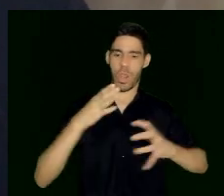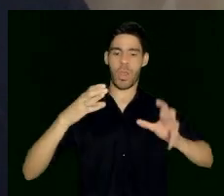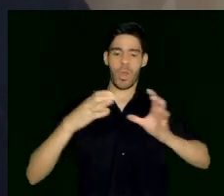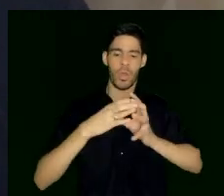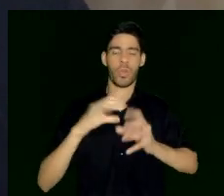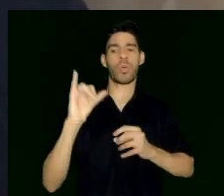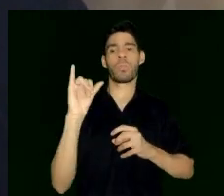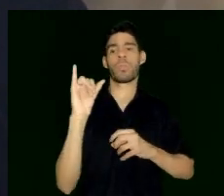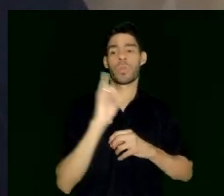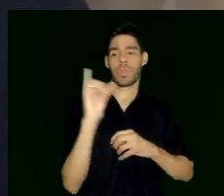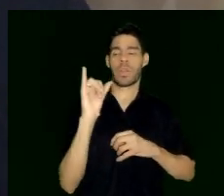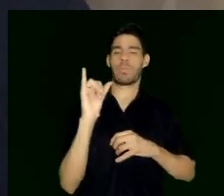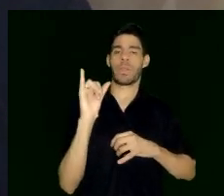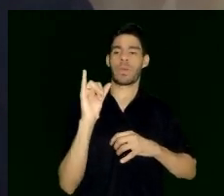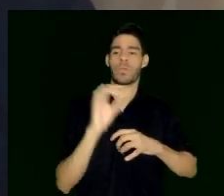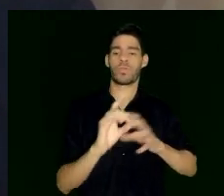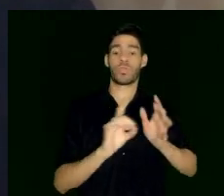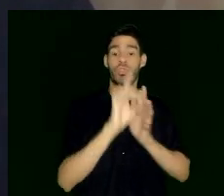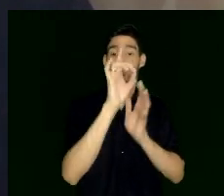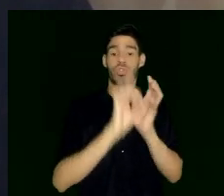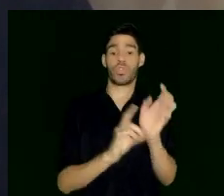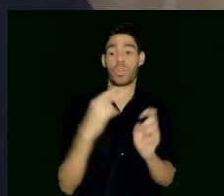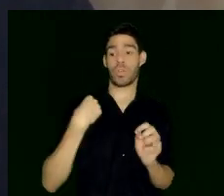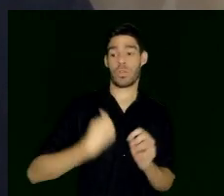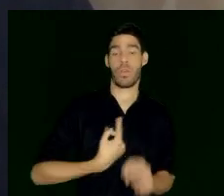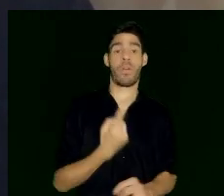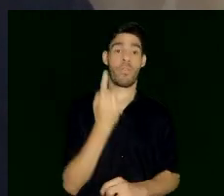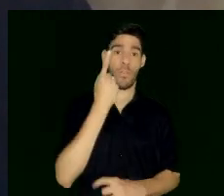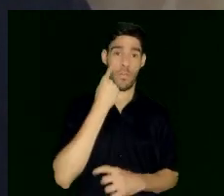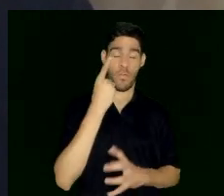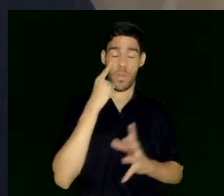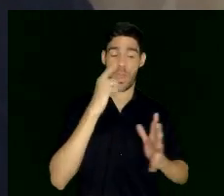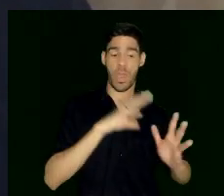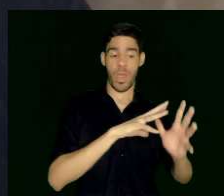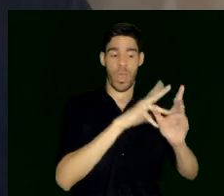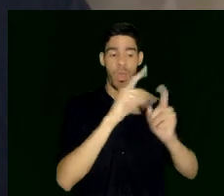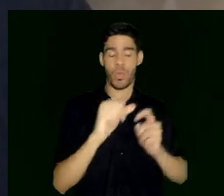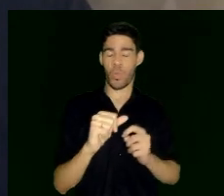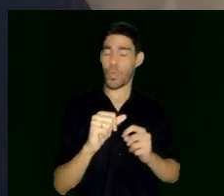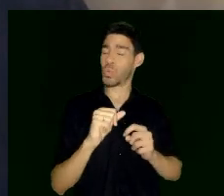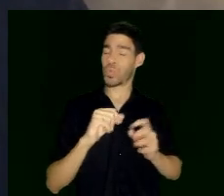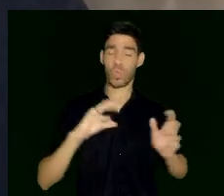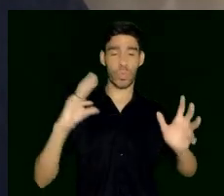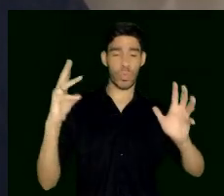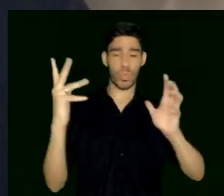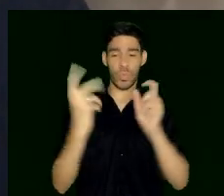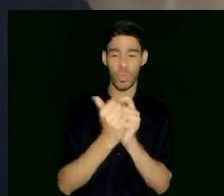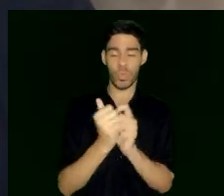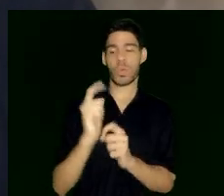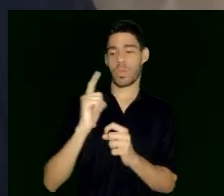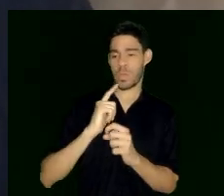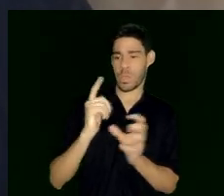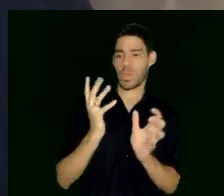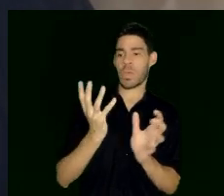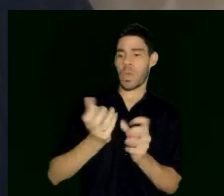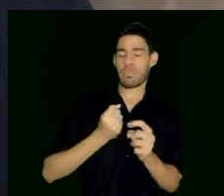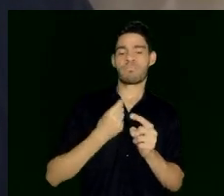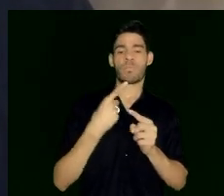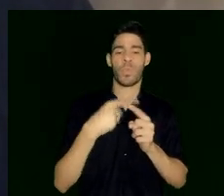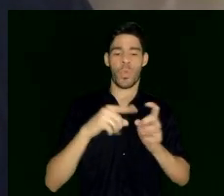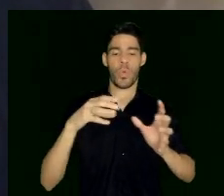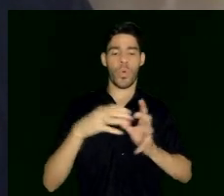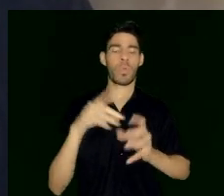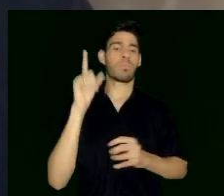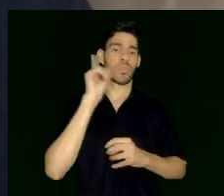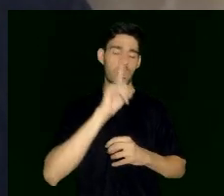de Direitos Humanos, nós veremos ali que há em todas elas, em absolutamente todas, o